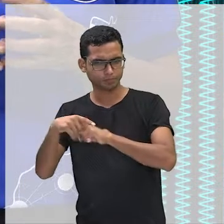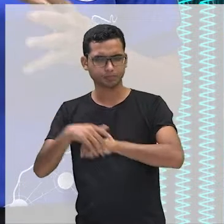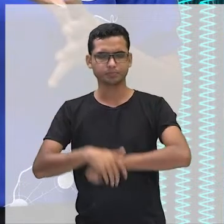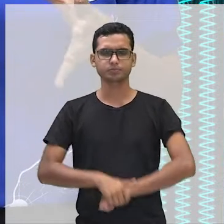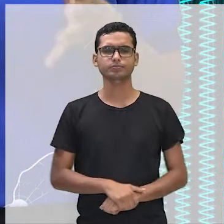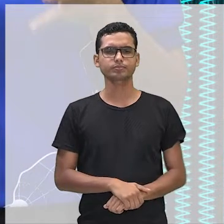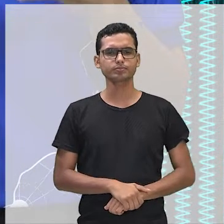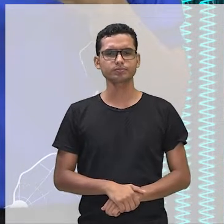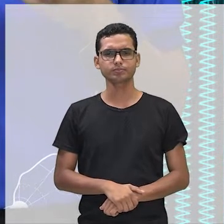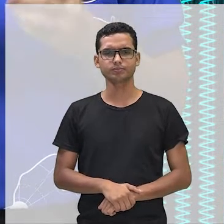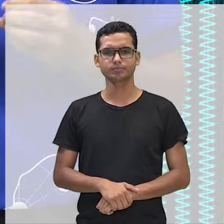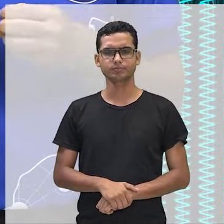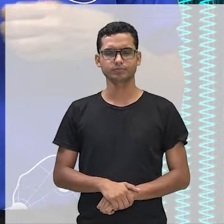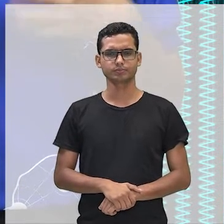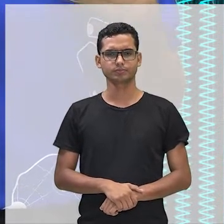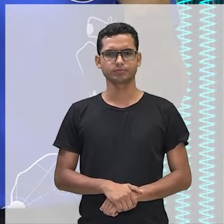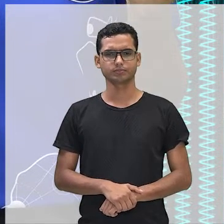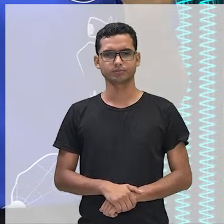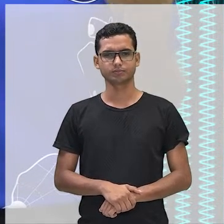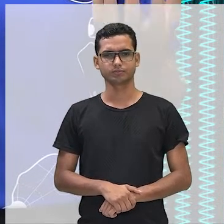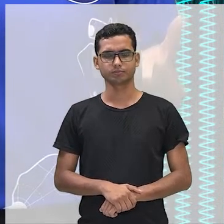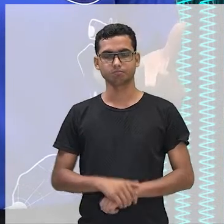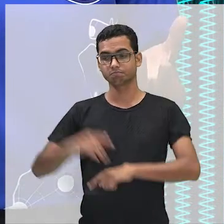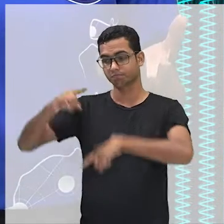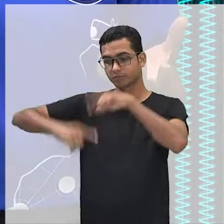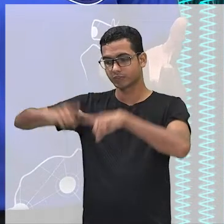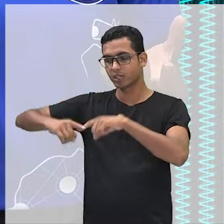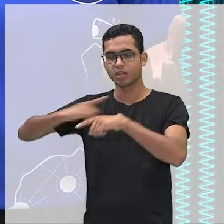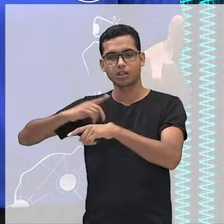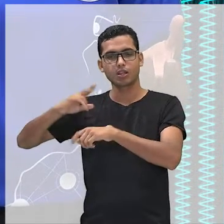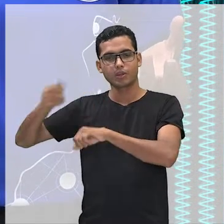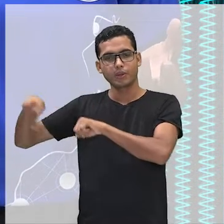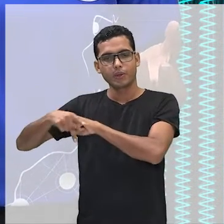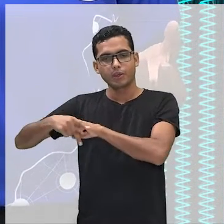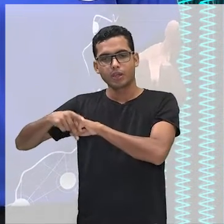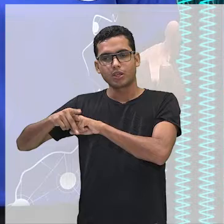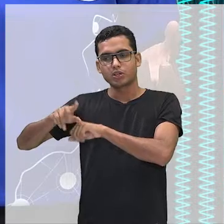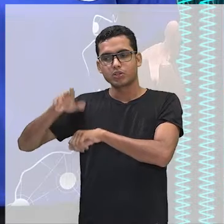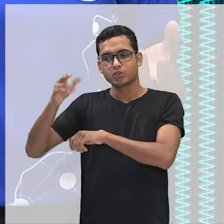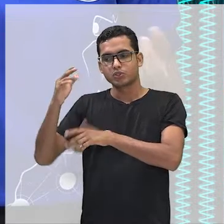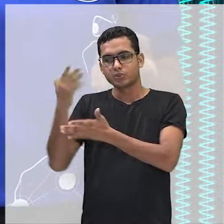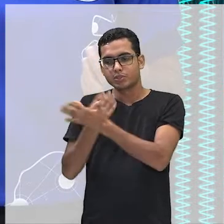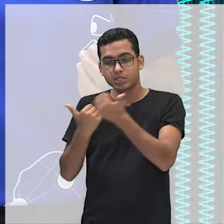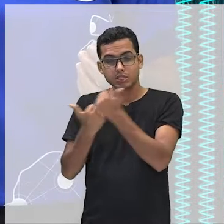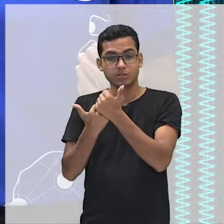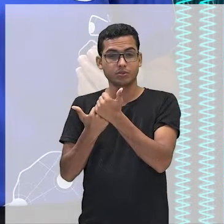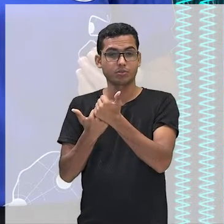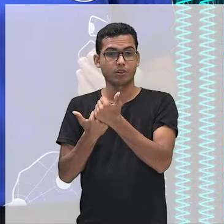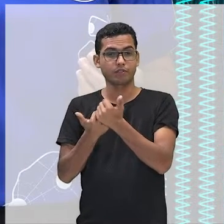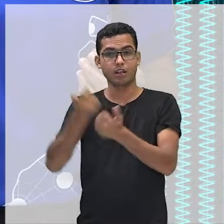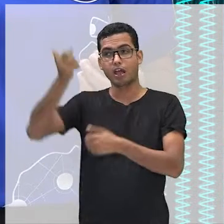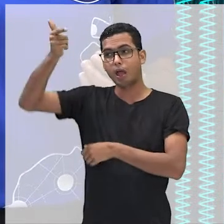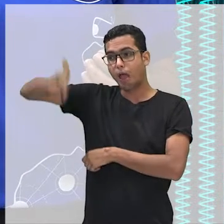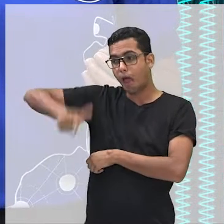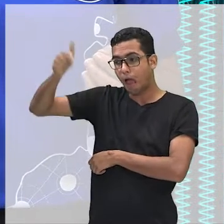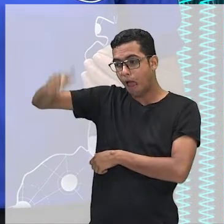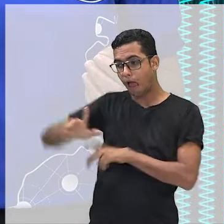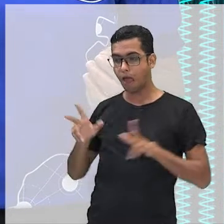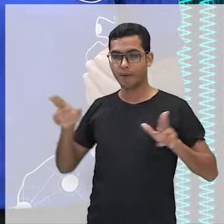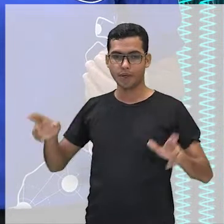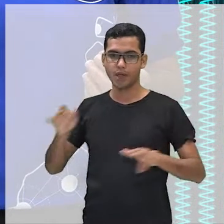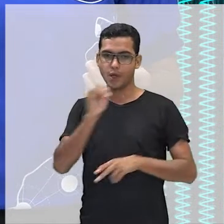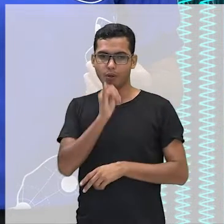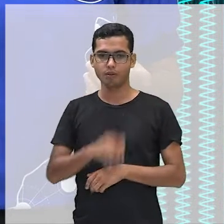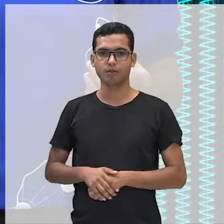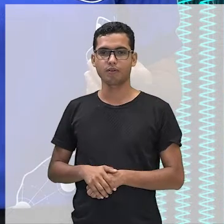pronoun? Ele é de substituir para não ficar o tempo todo repetitivo. I know Victoria, I know Victoria,